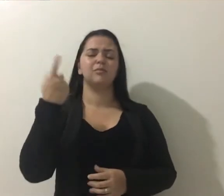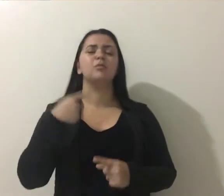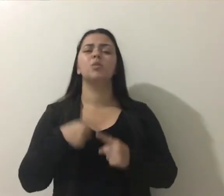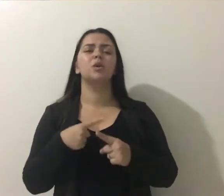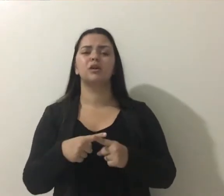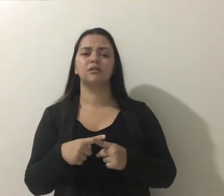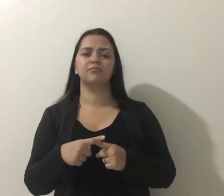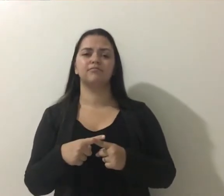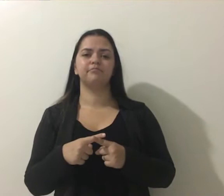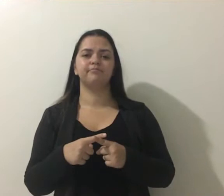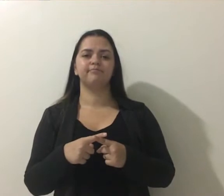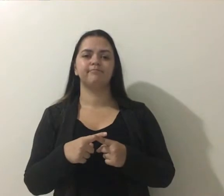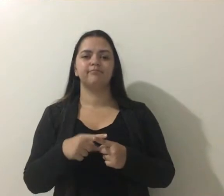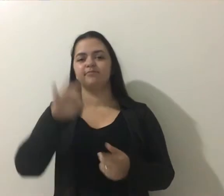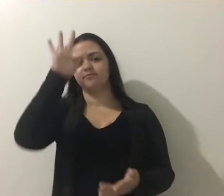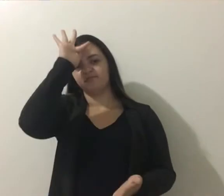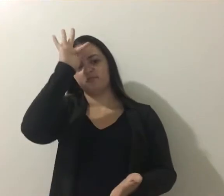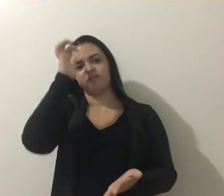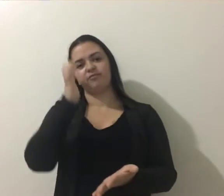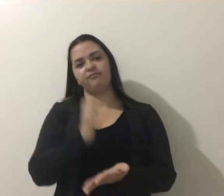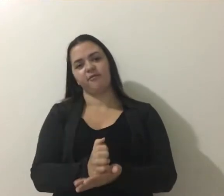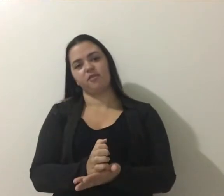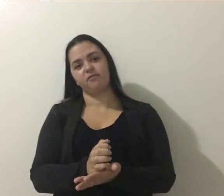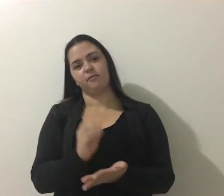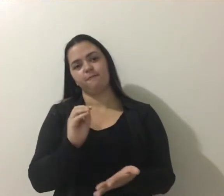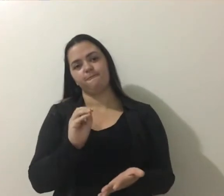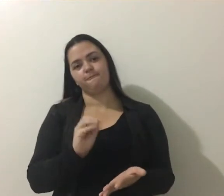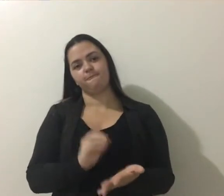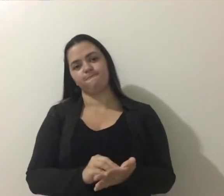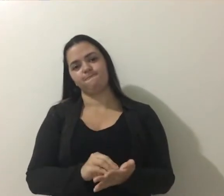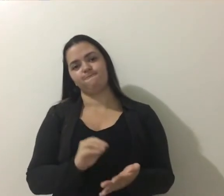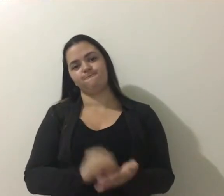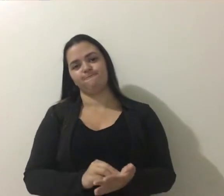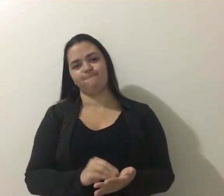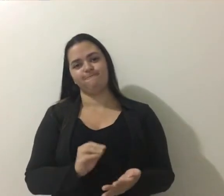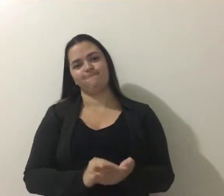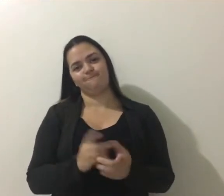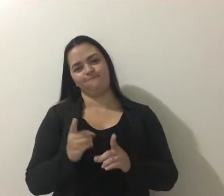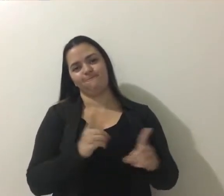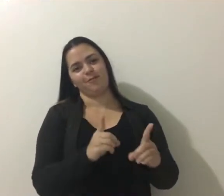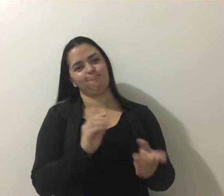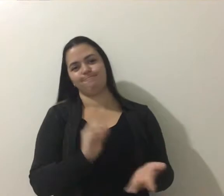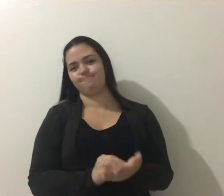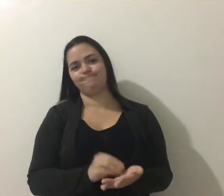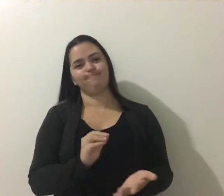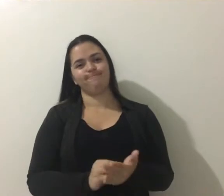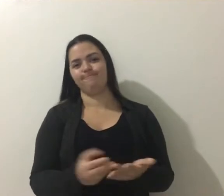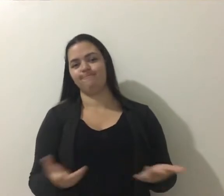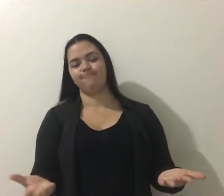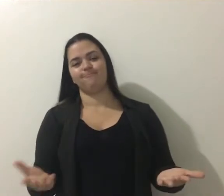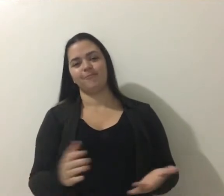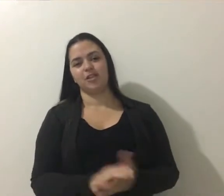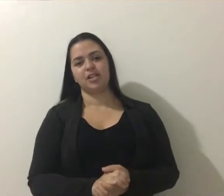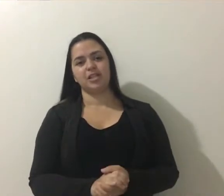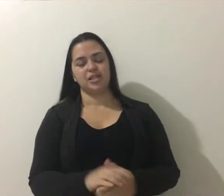decorrente da falta de fé dos discípulos do Senhor. Por quê? Em algum momento,